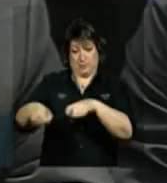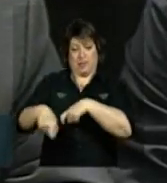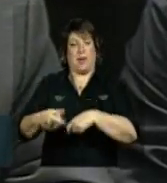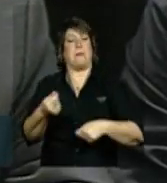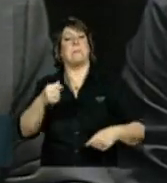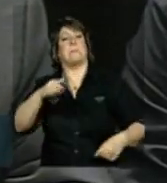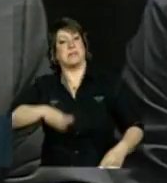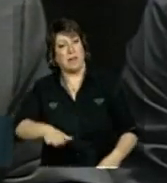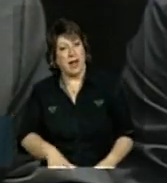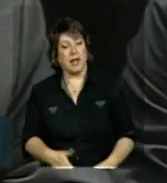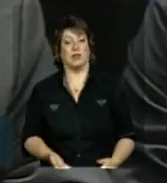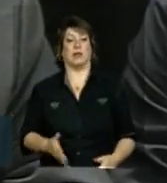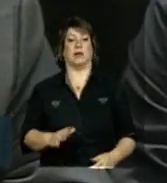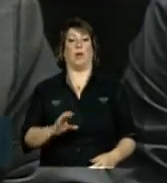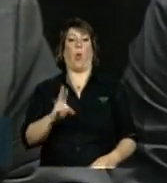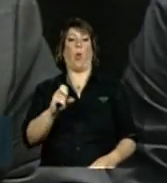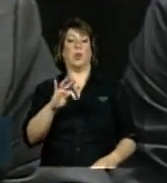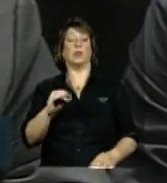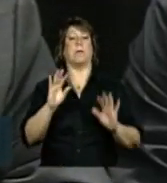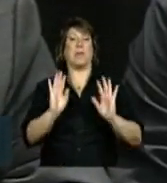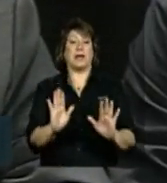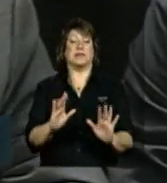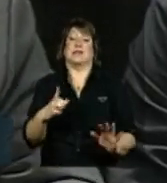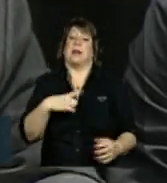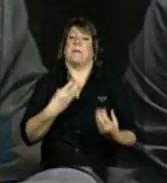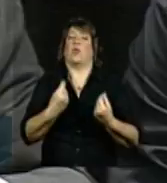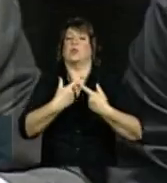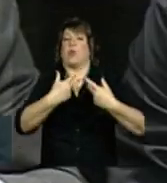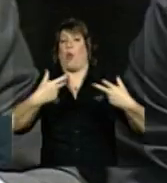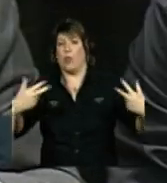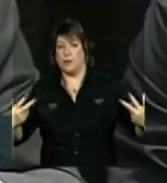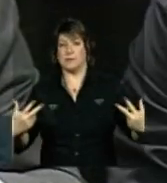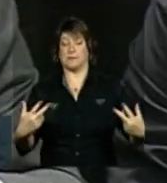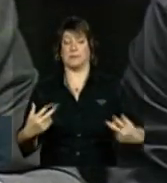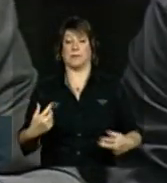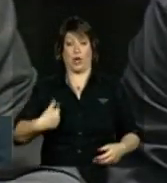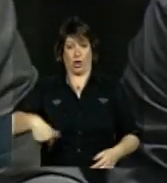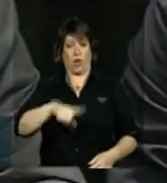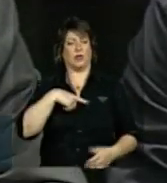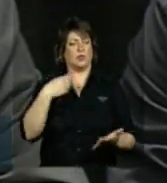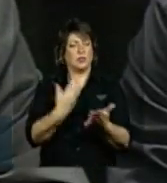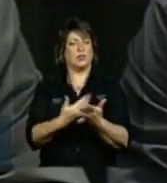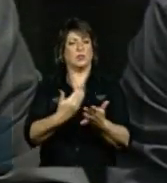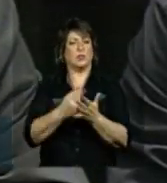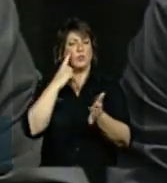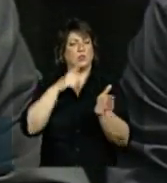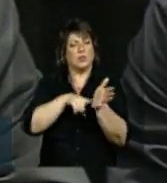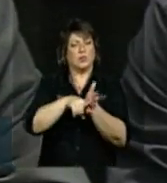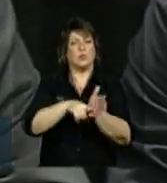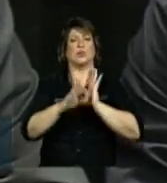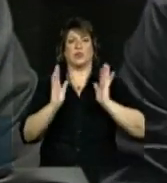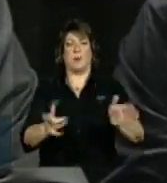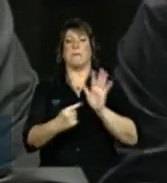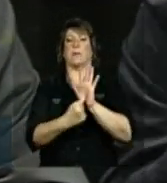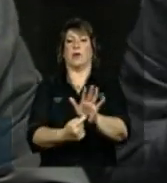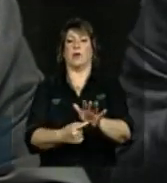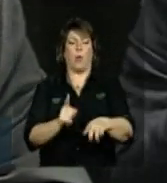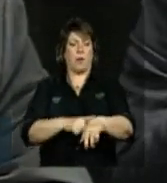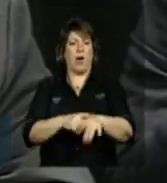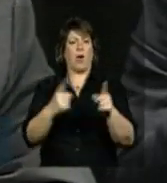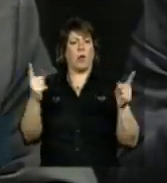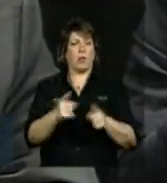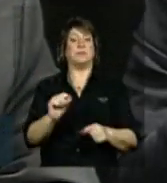se reflete numa série de coisas, porque a gente tem alguns estudos que mostram que, num prazo muito curto, nós